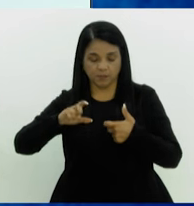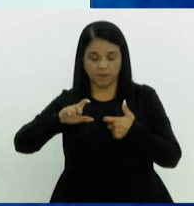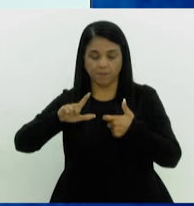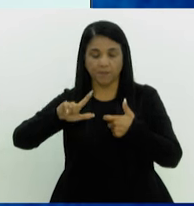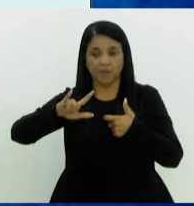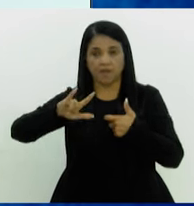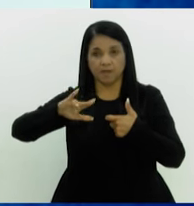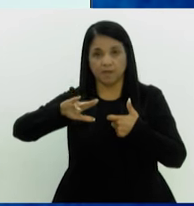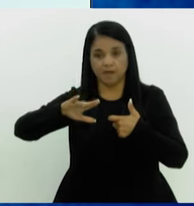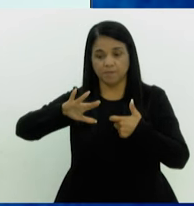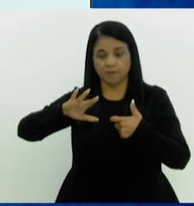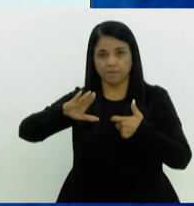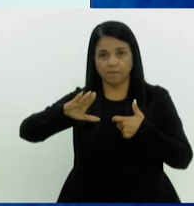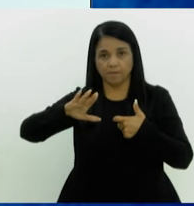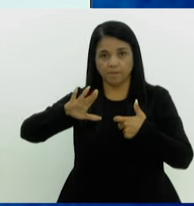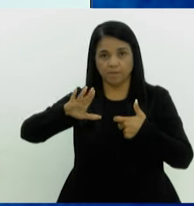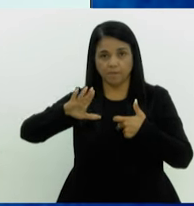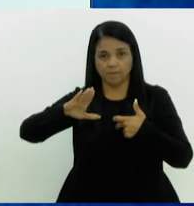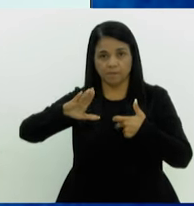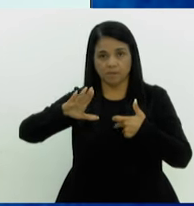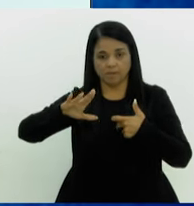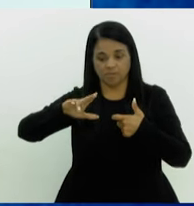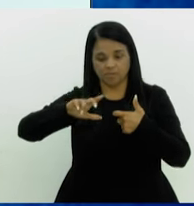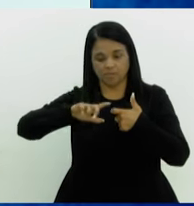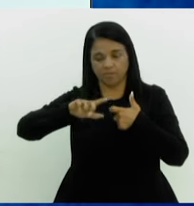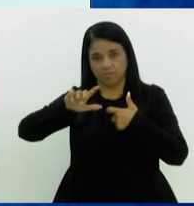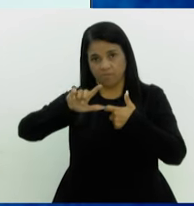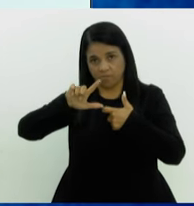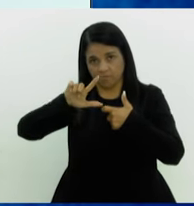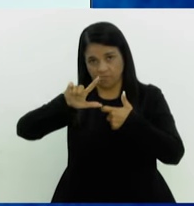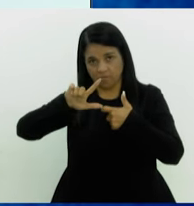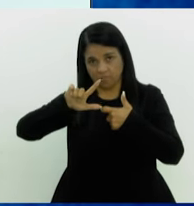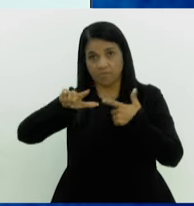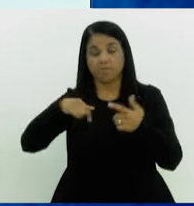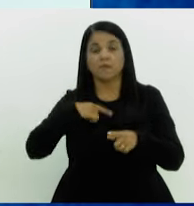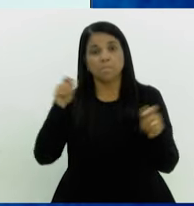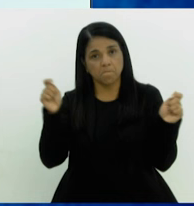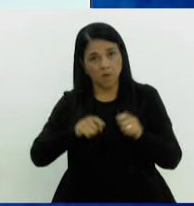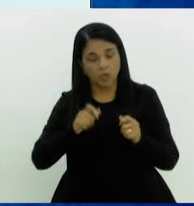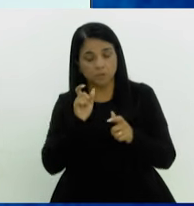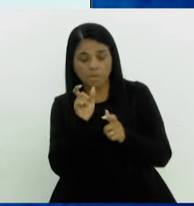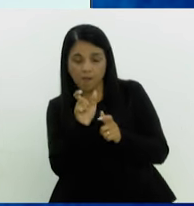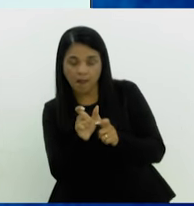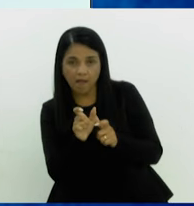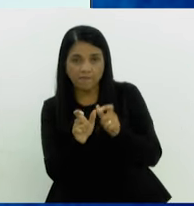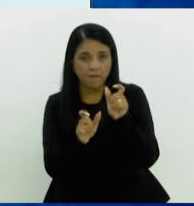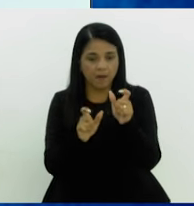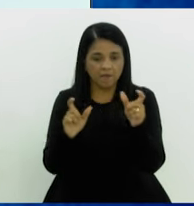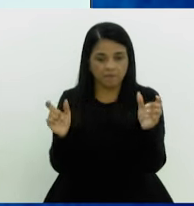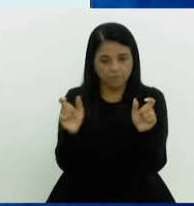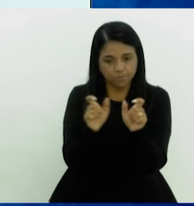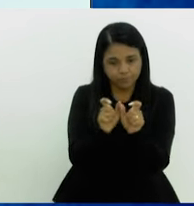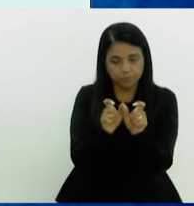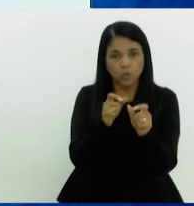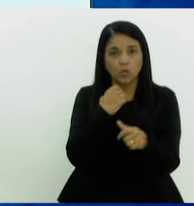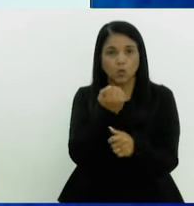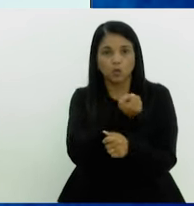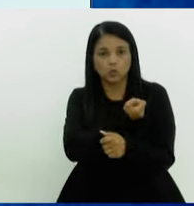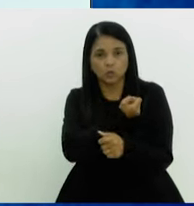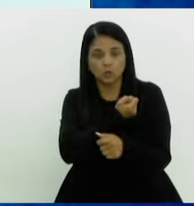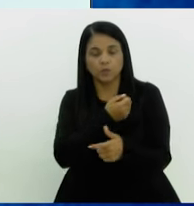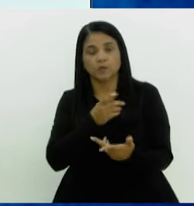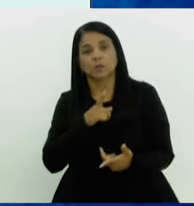isso eu abri e mostrei para ela que você pode colocar palavras combinação com palavra e número e até